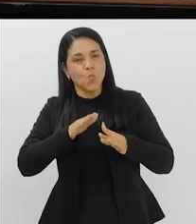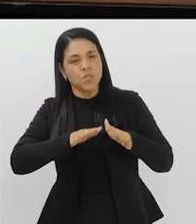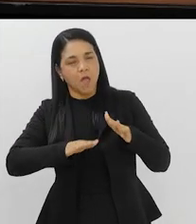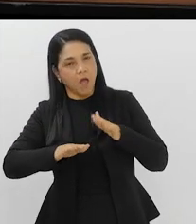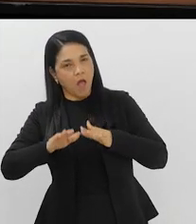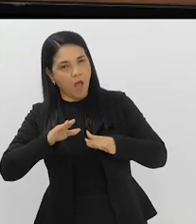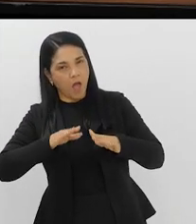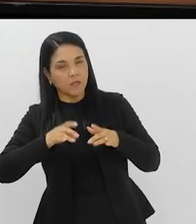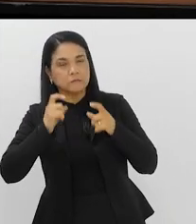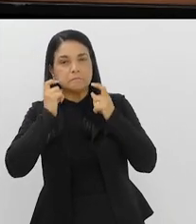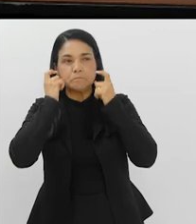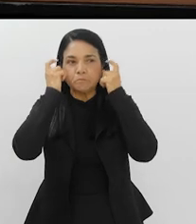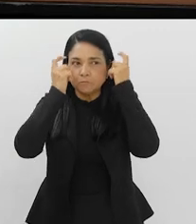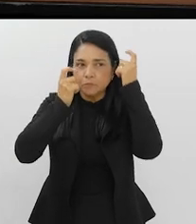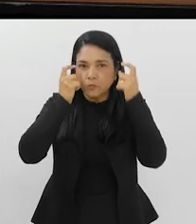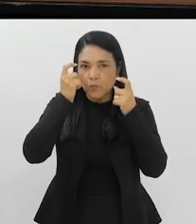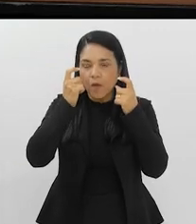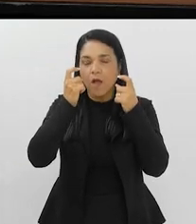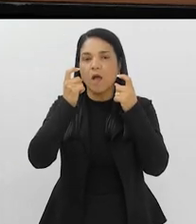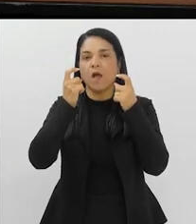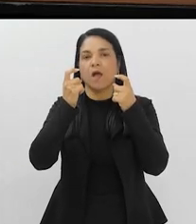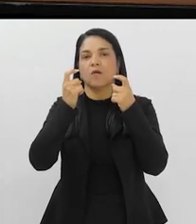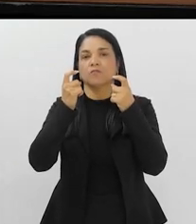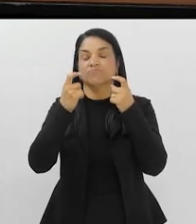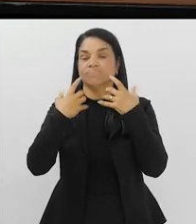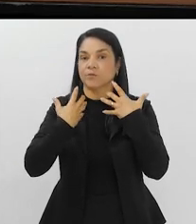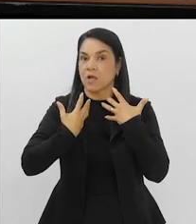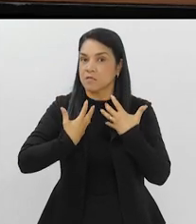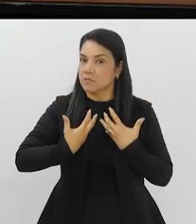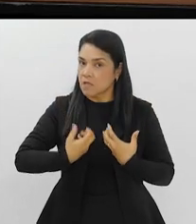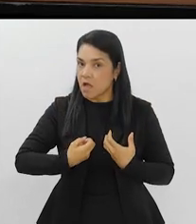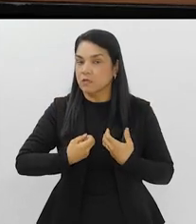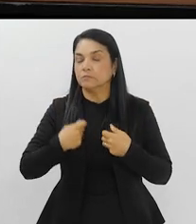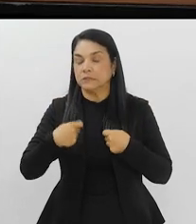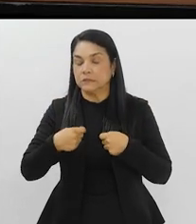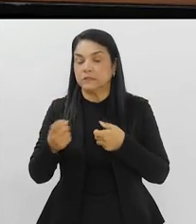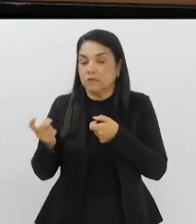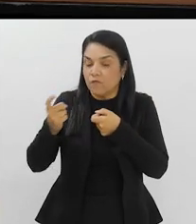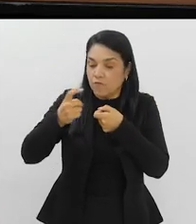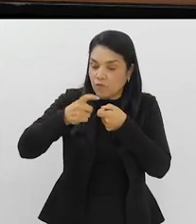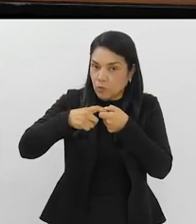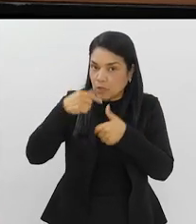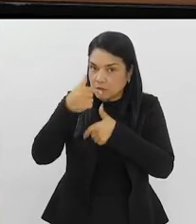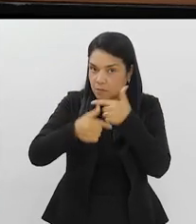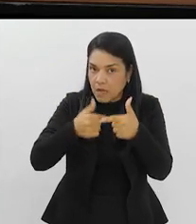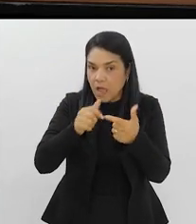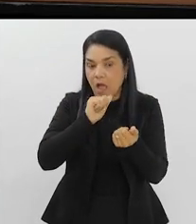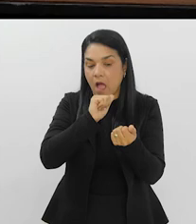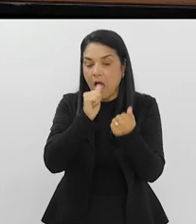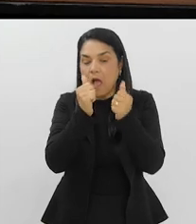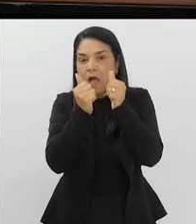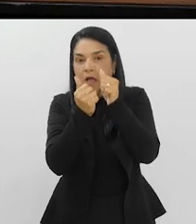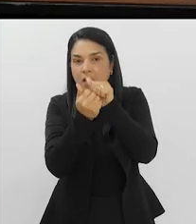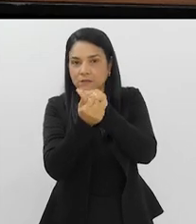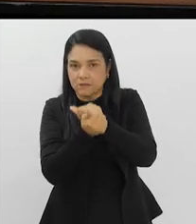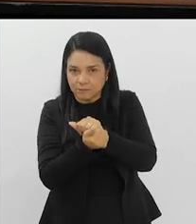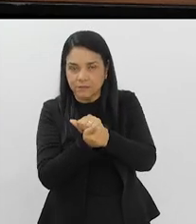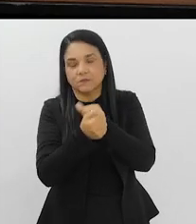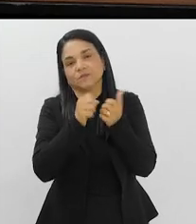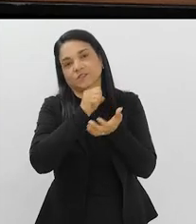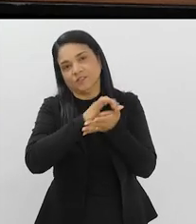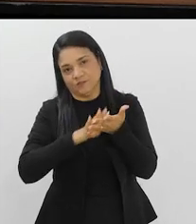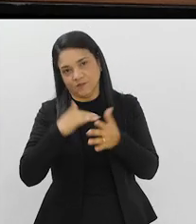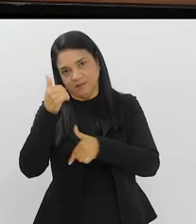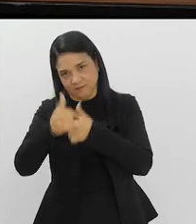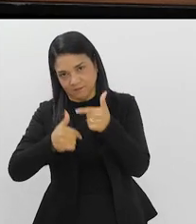mais cuidadosa, né, mais preocupada com essas situações de esgotamento. E, no geral, isso é feito em situações de readaptação